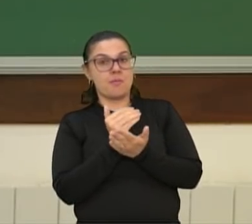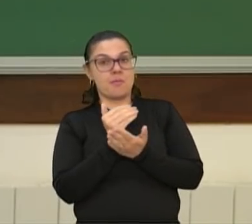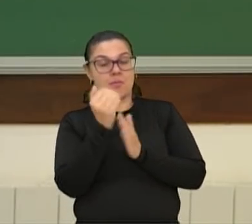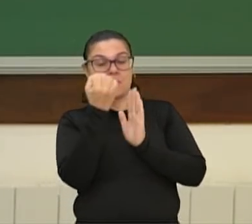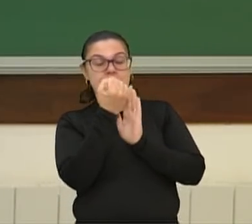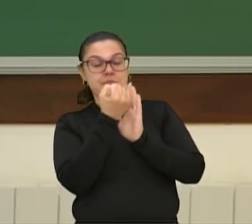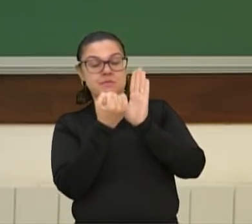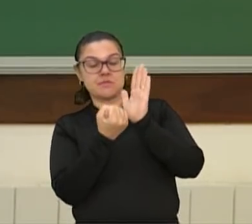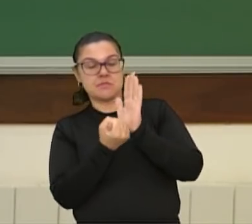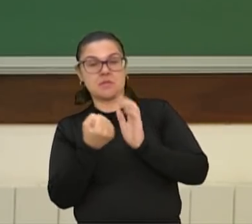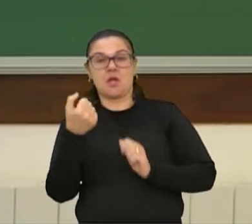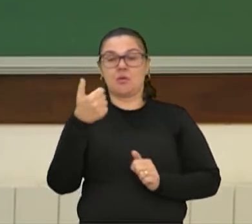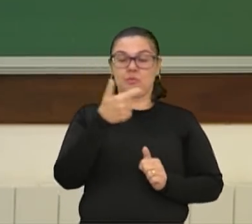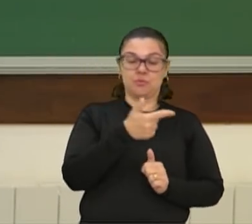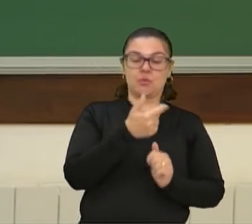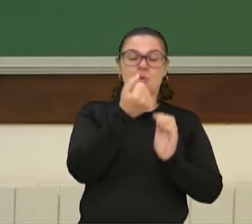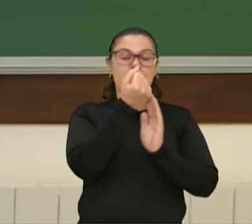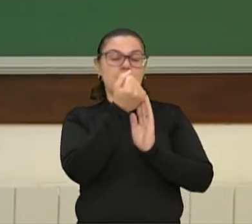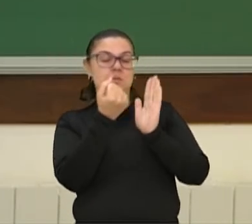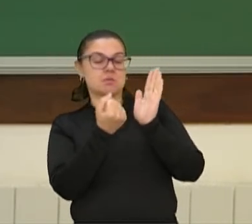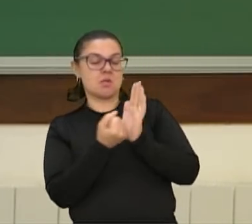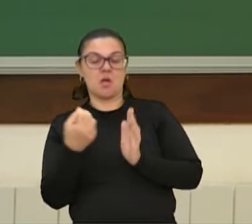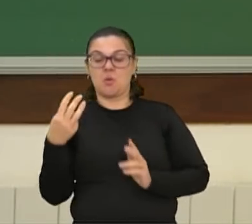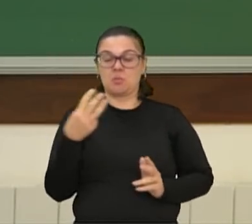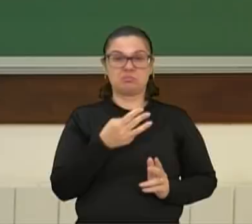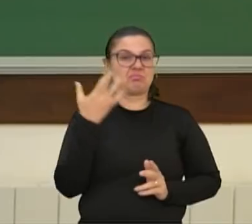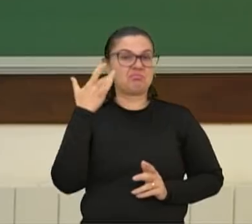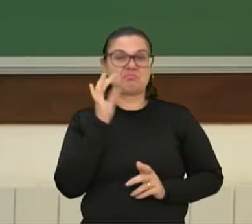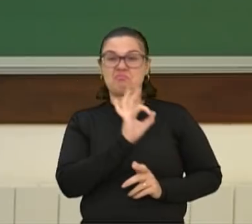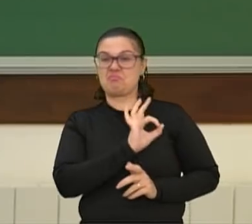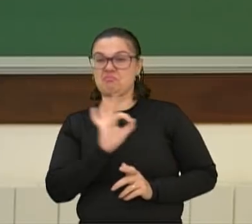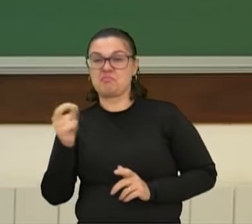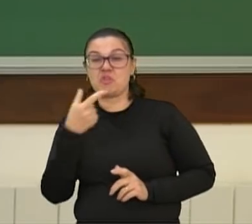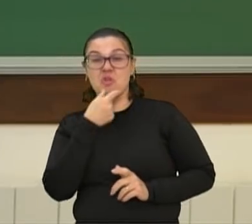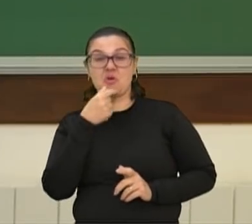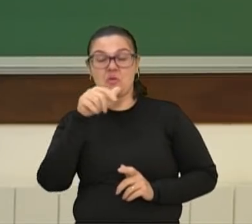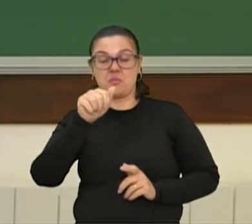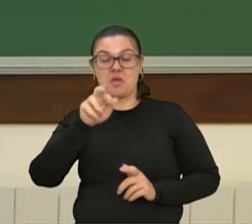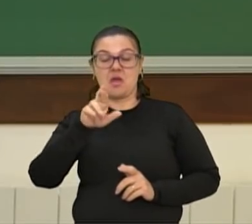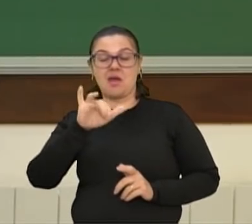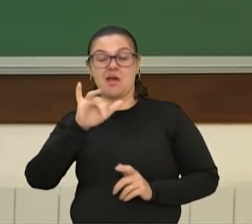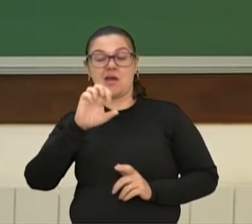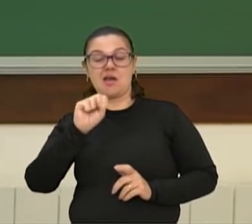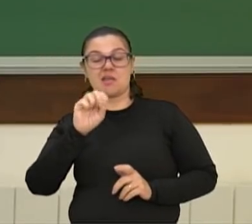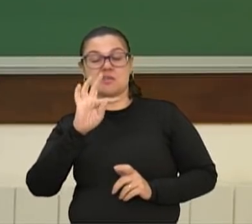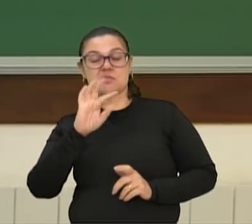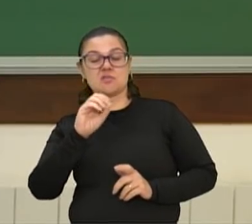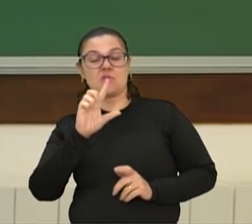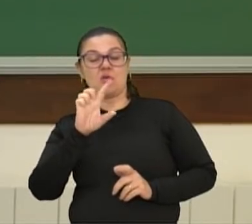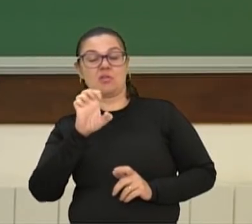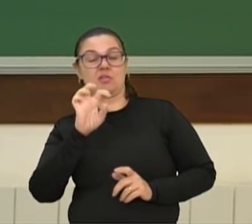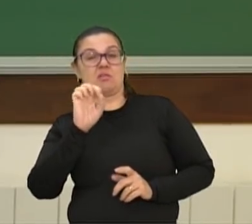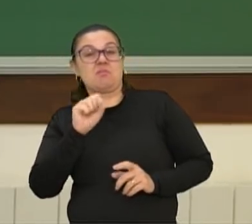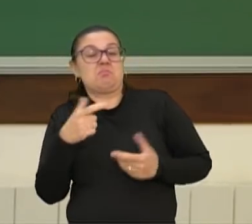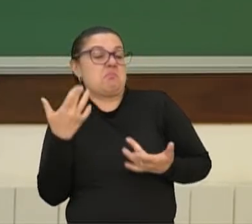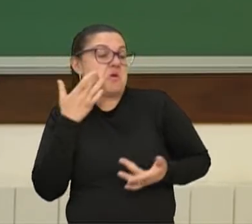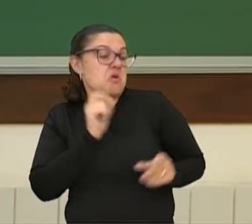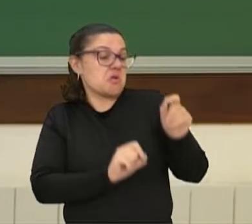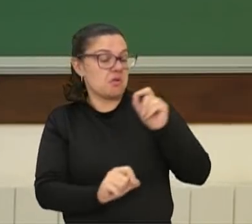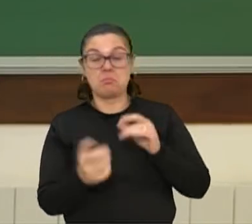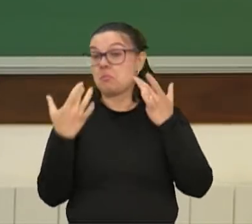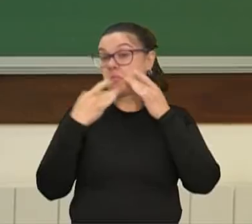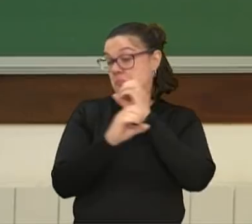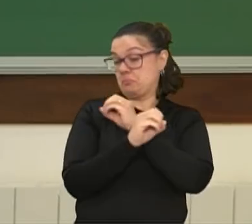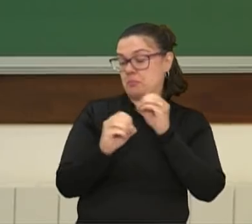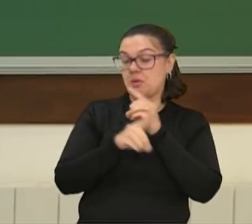do século II e III, ninguém mais sabia da existência desse tal Aristóteles. Só sabiam da existência do